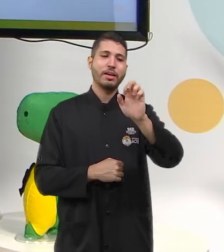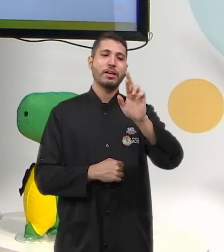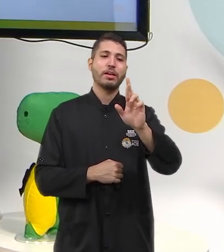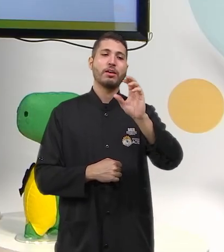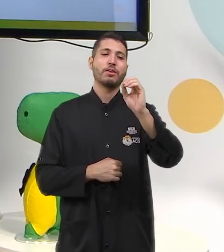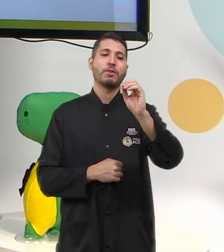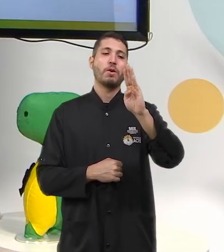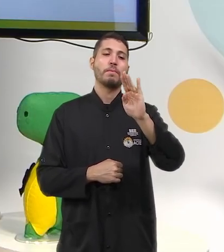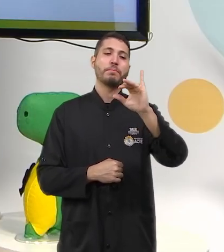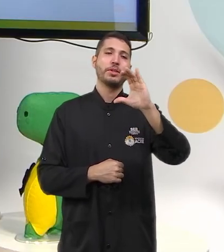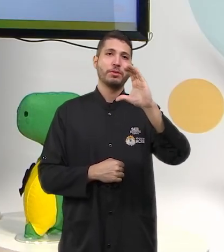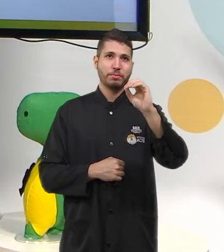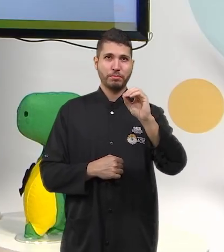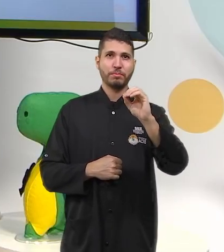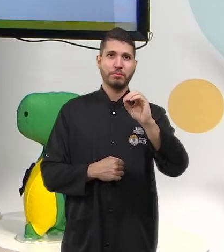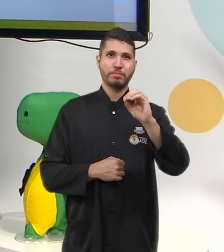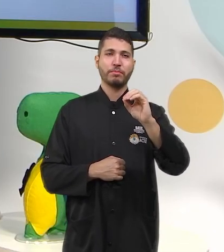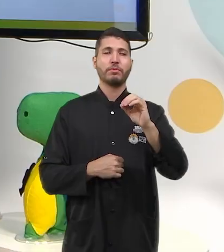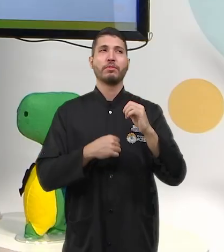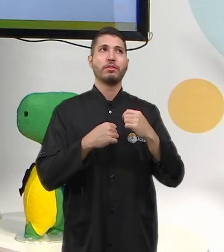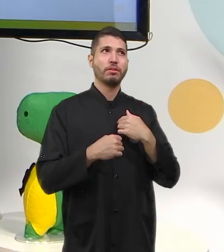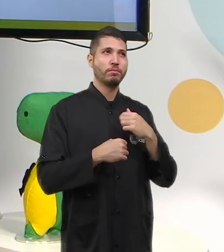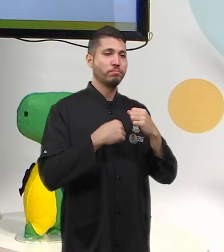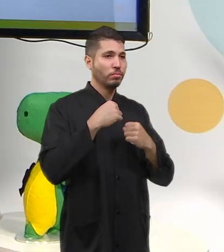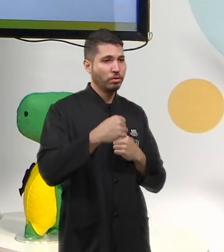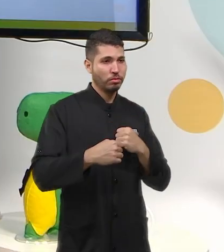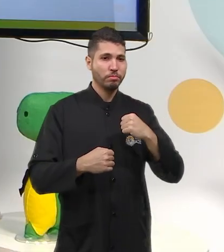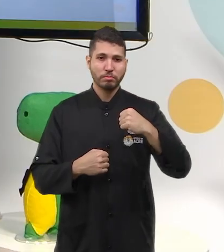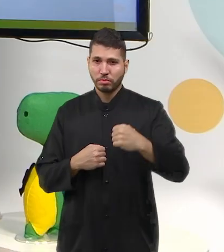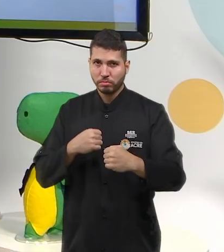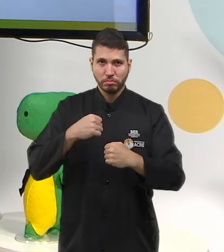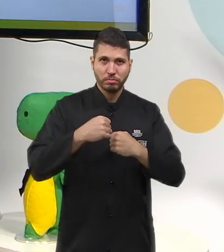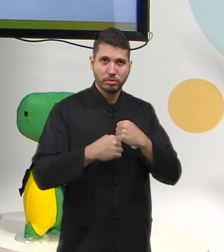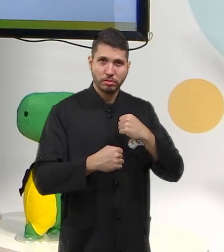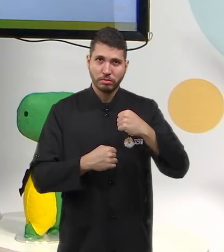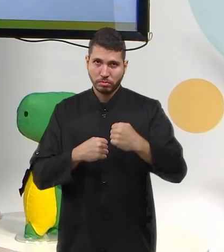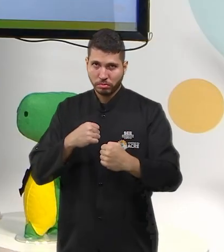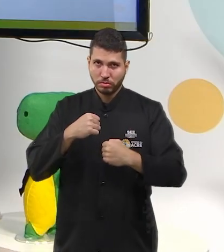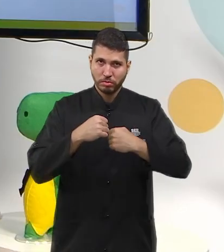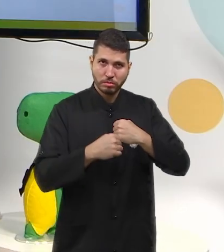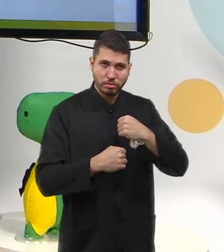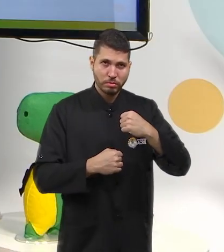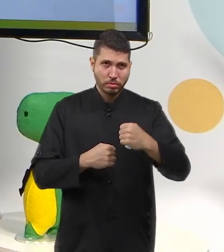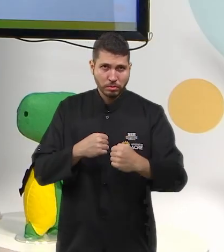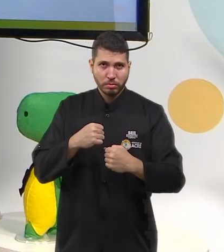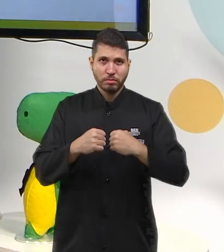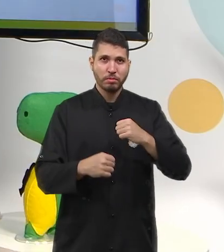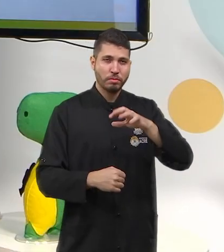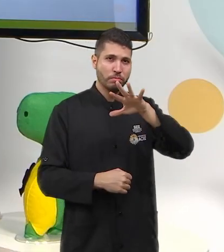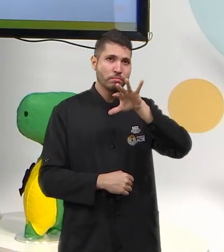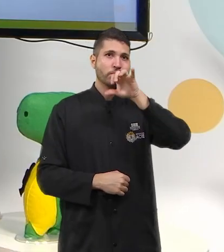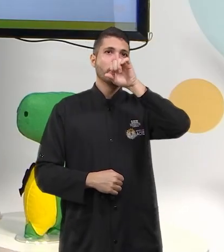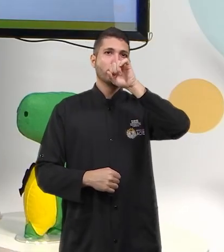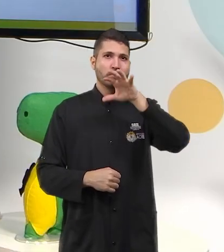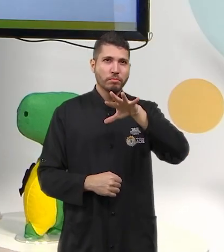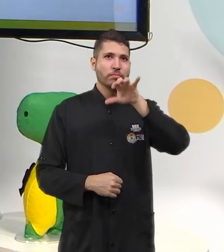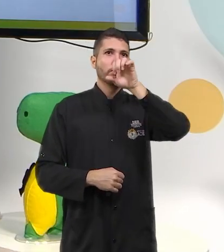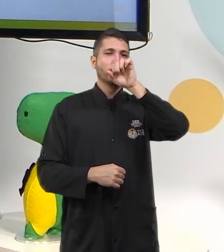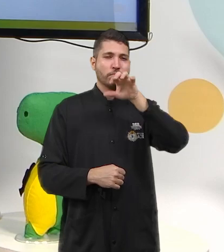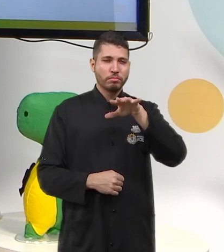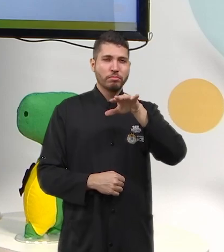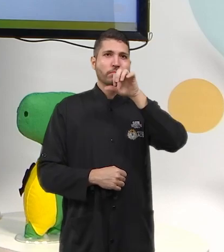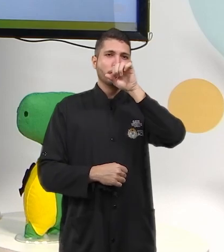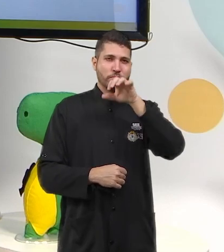um aeróbico, eu vou caminhar, vou correr, porque você vai fazer um grande consumo de oxigênio dentro daquela prática.